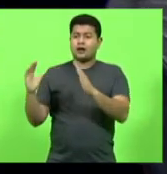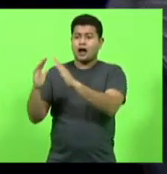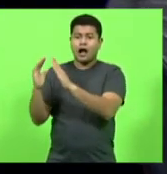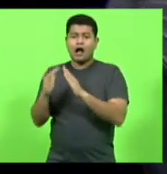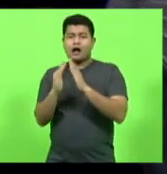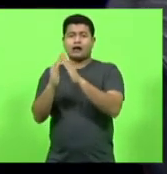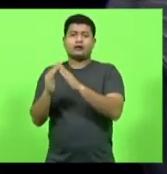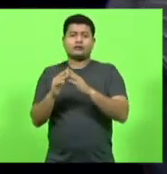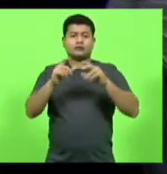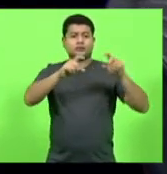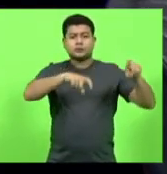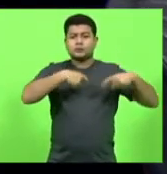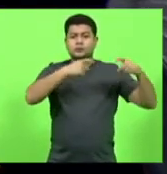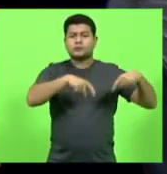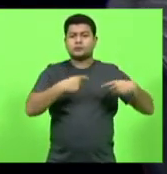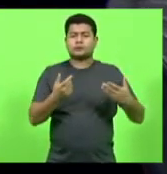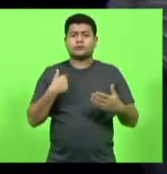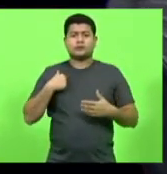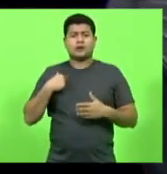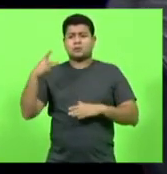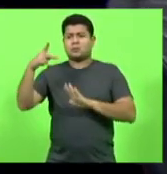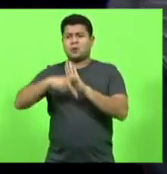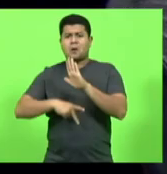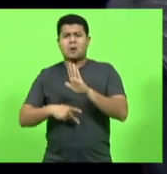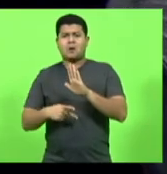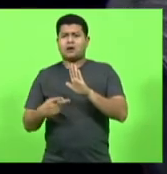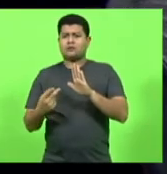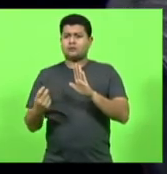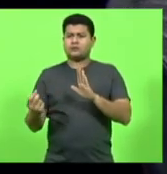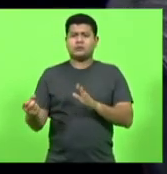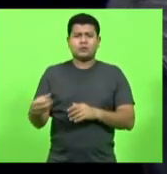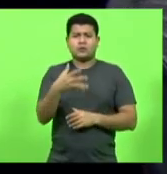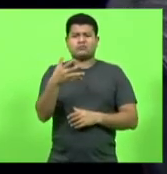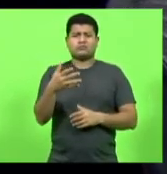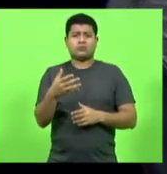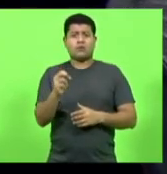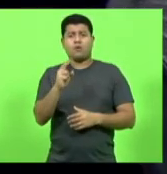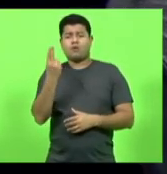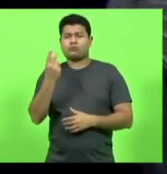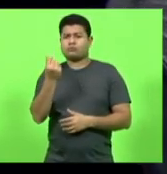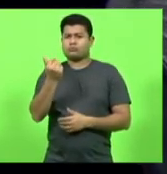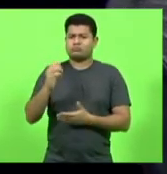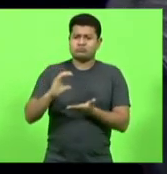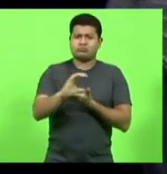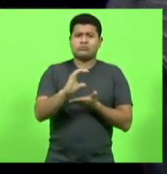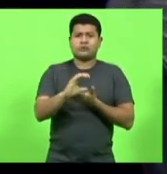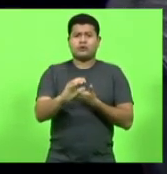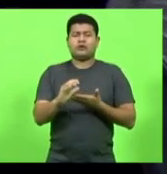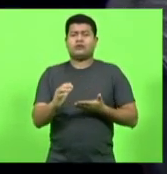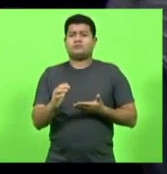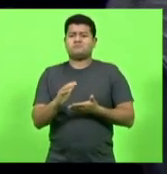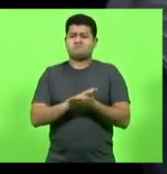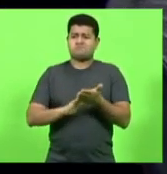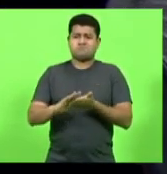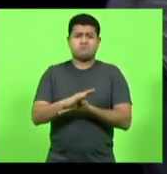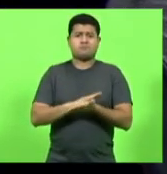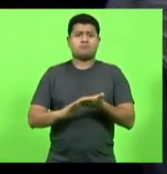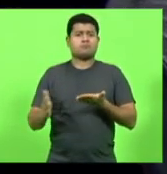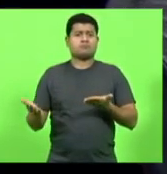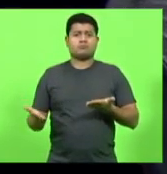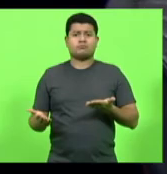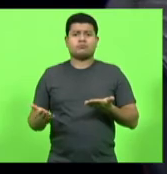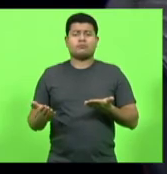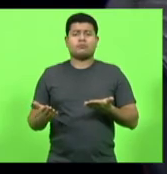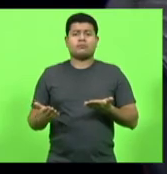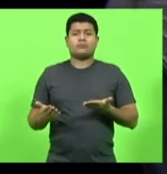não vejo nenhum programa novo ou nenhum investimento significativo nesse período. E